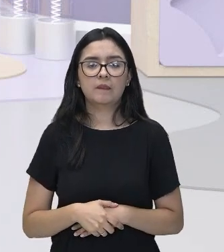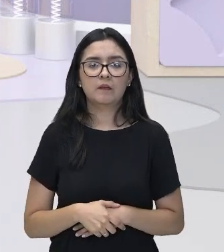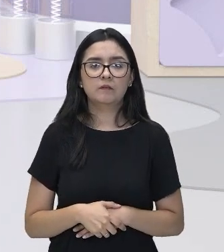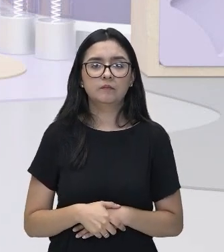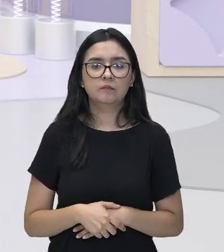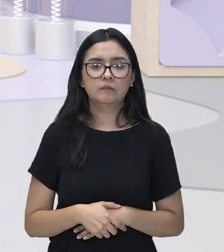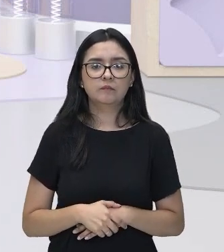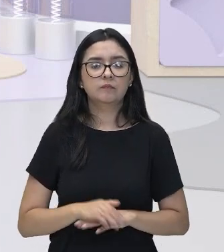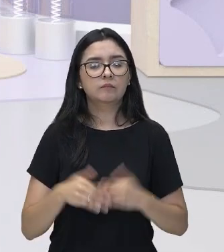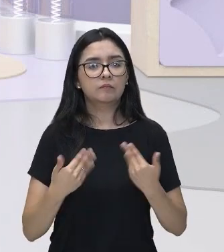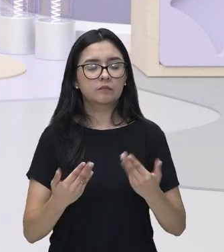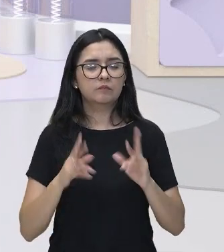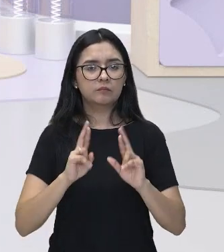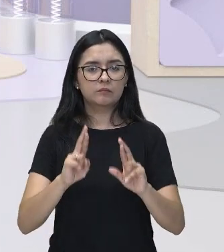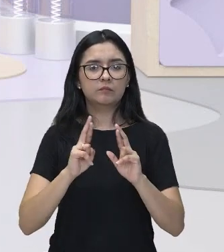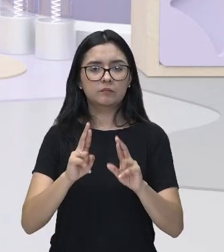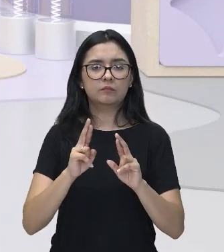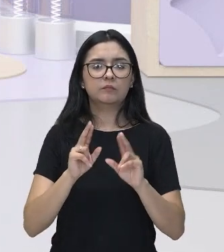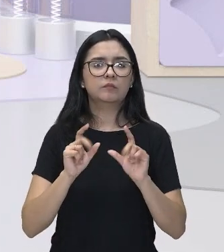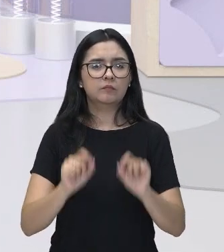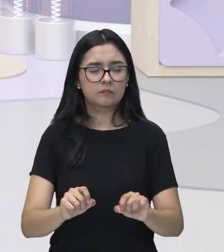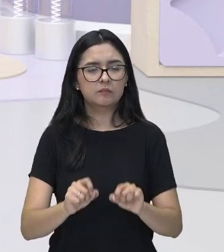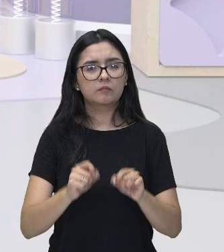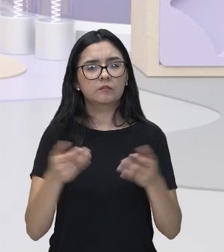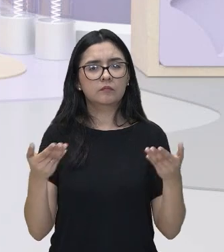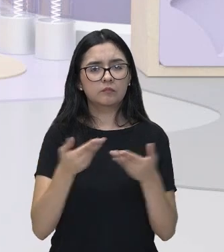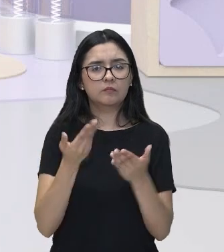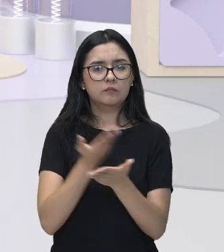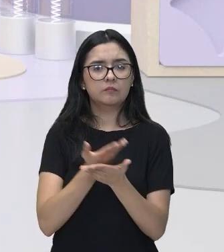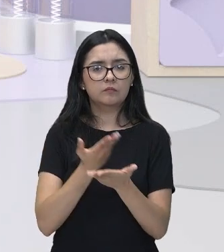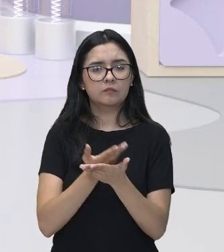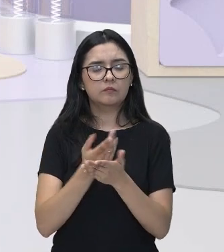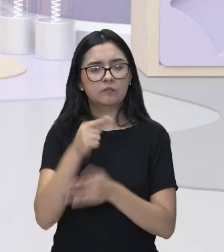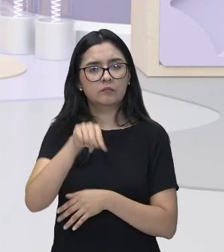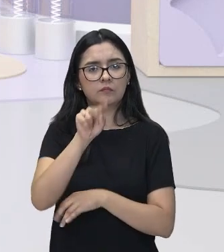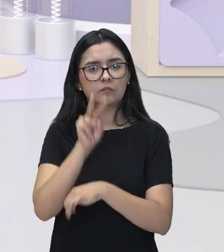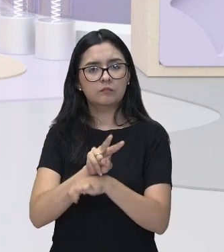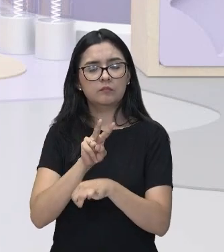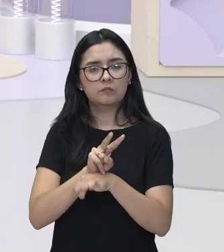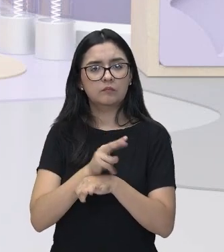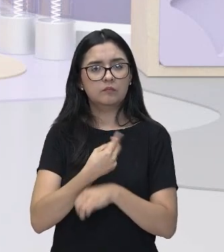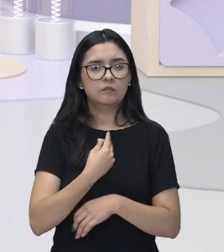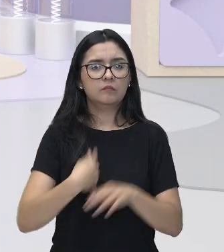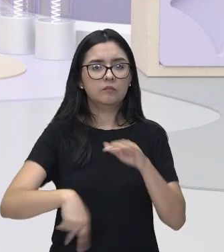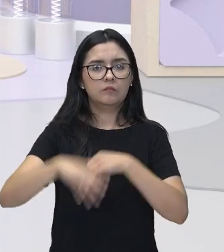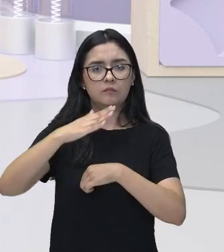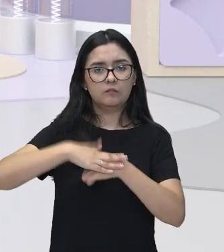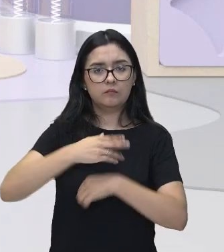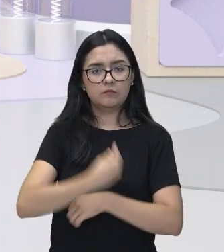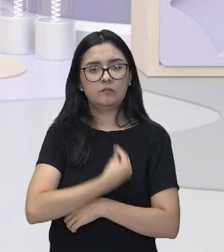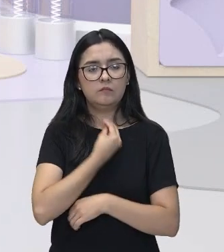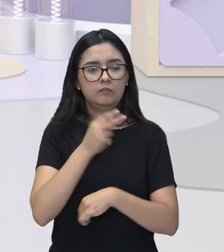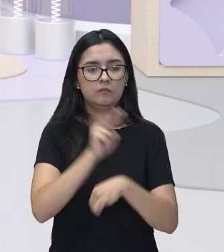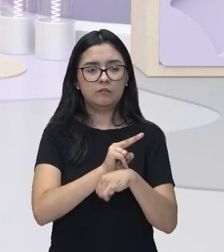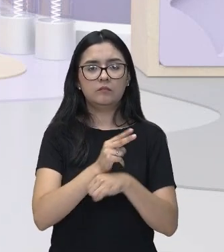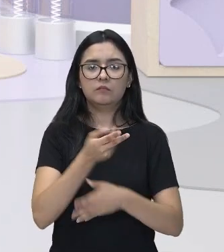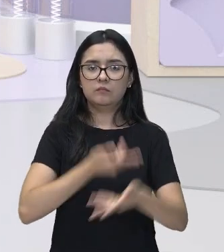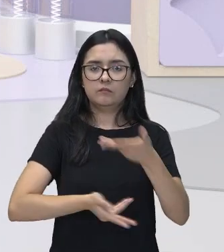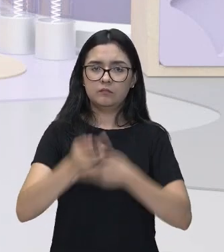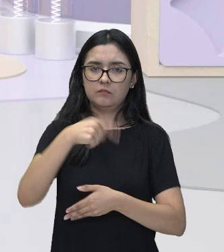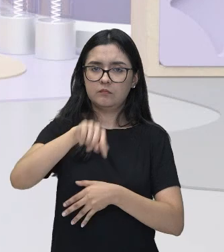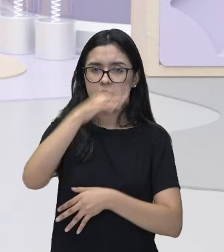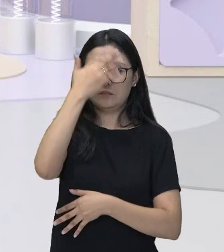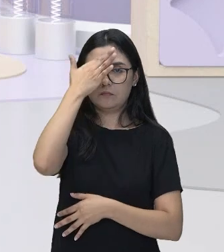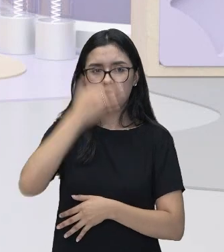Ok? Eu espero que essa mensagem de preservação e de cuidado com a vida tenha ficado muito clara para